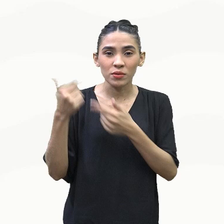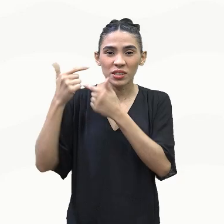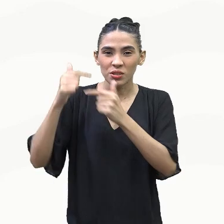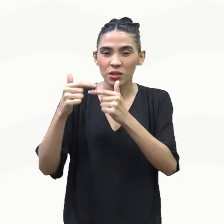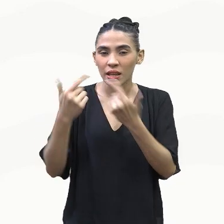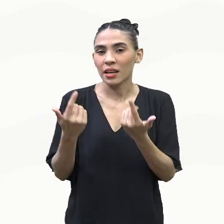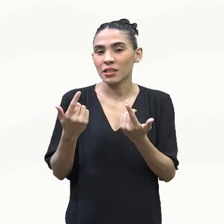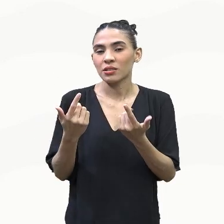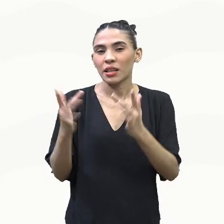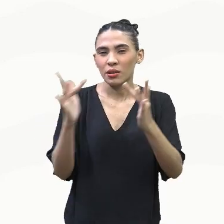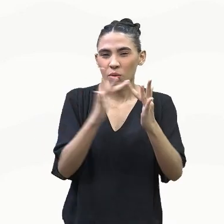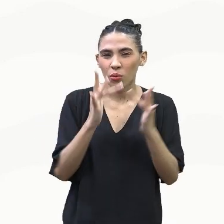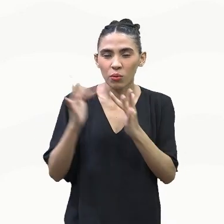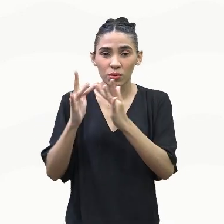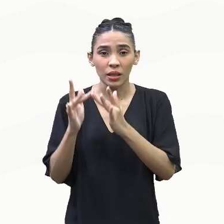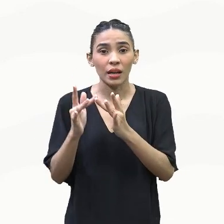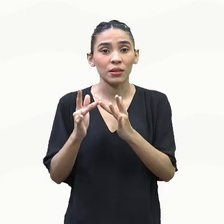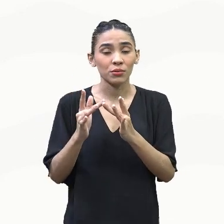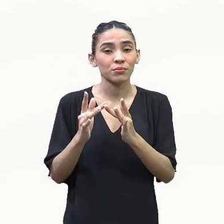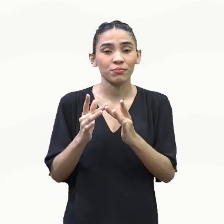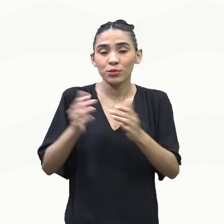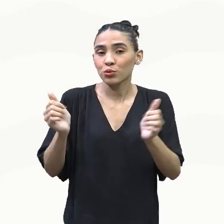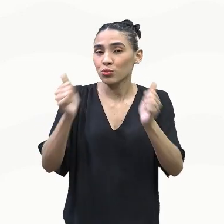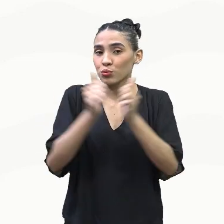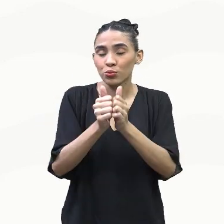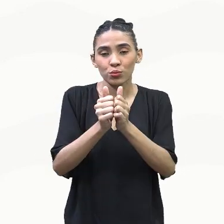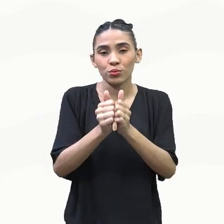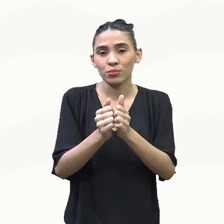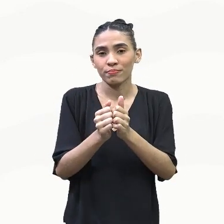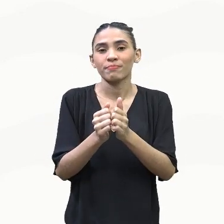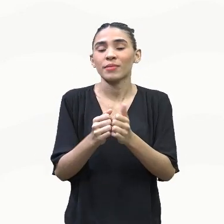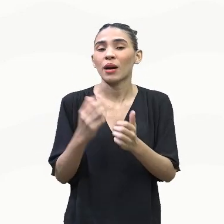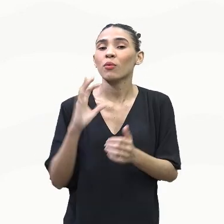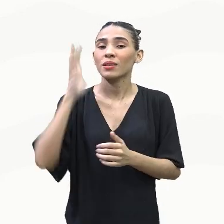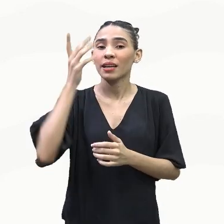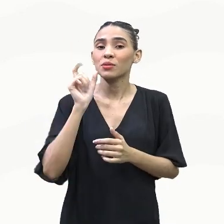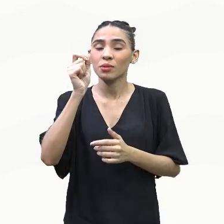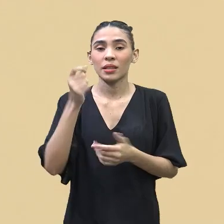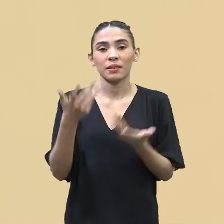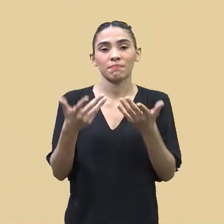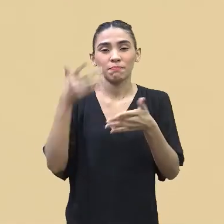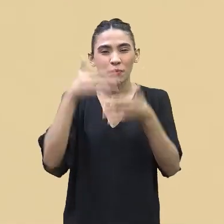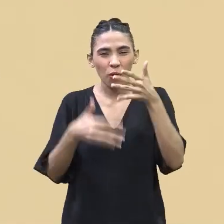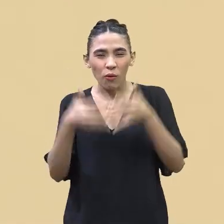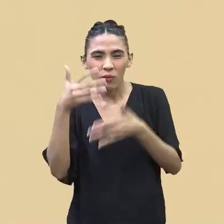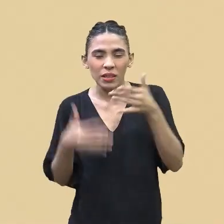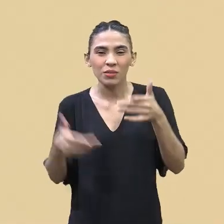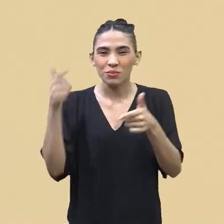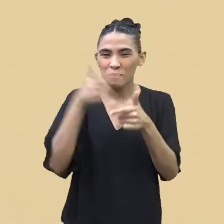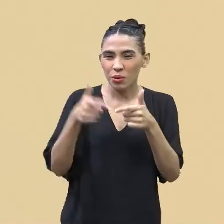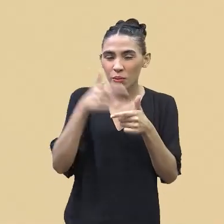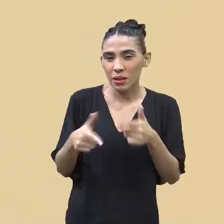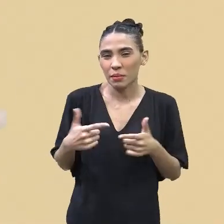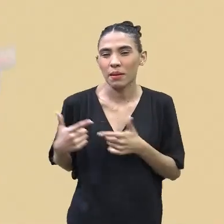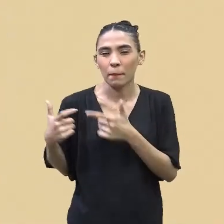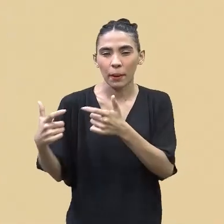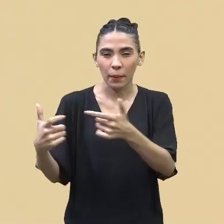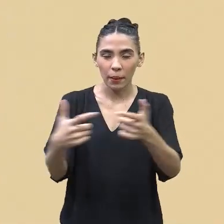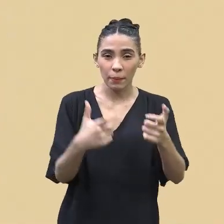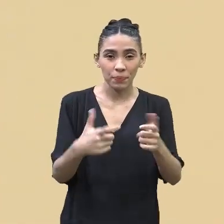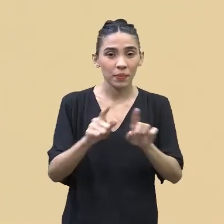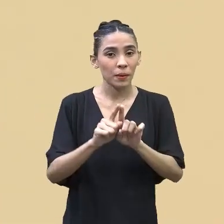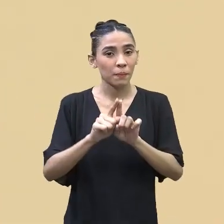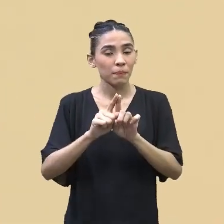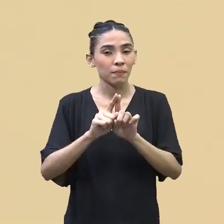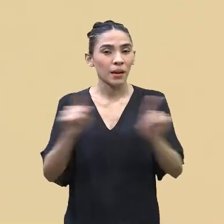encontra, e nós fazemos parte desses povos, gera conflitos, né, que chega ao cúmulo como guerras, mas